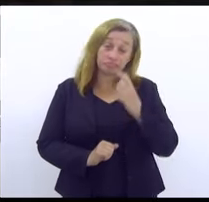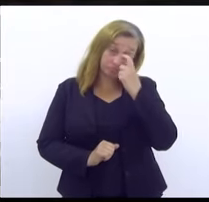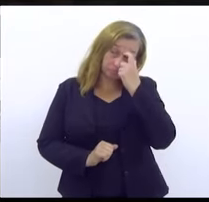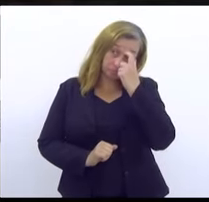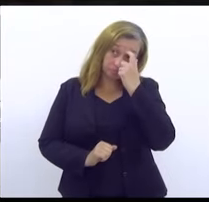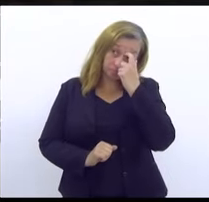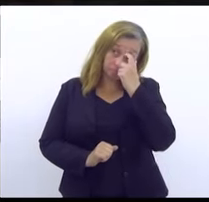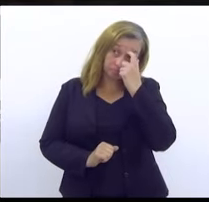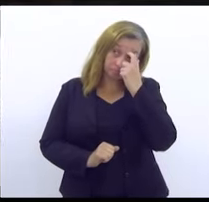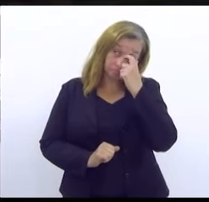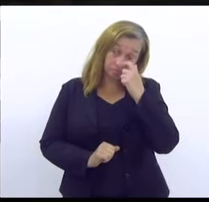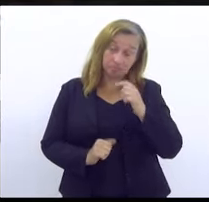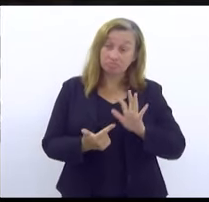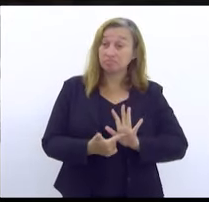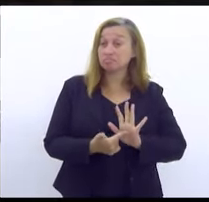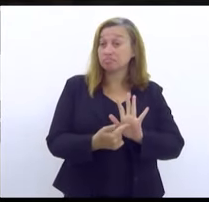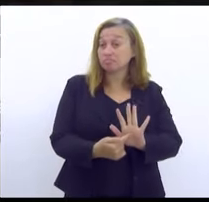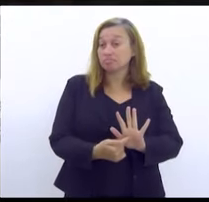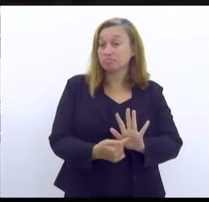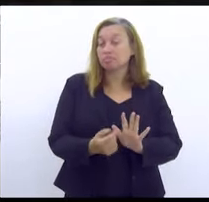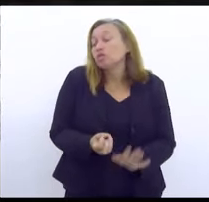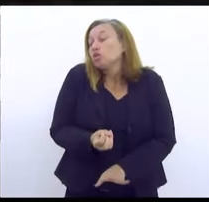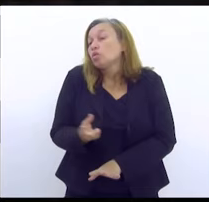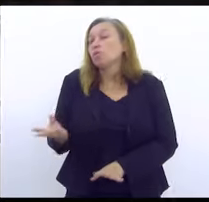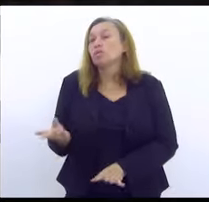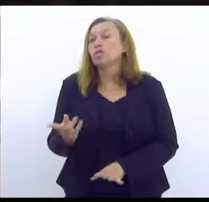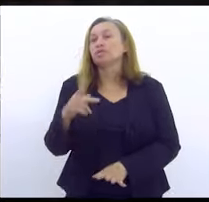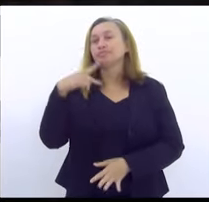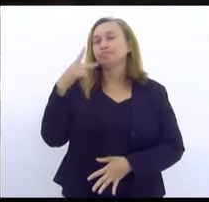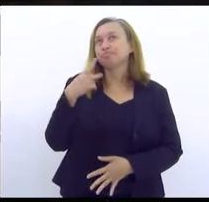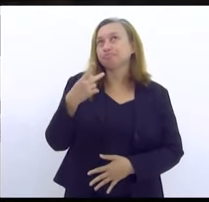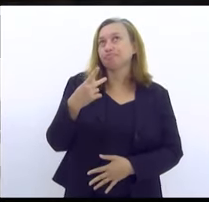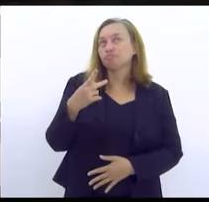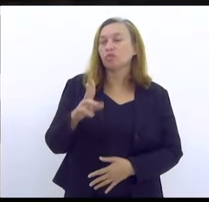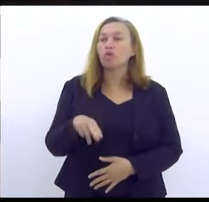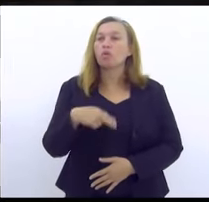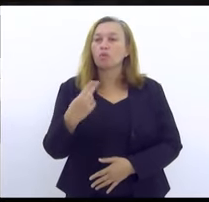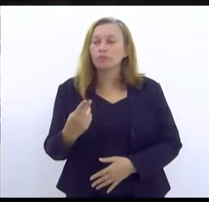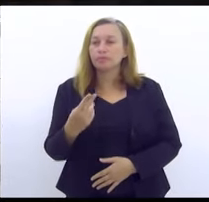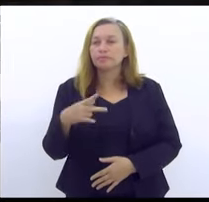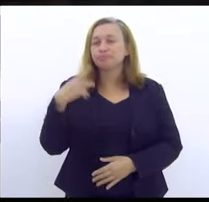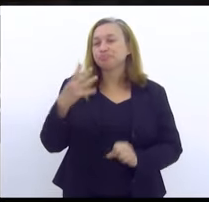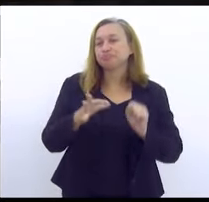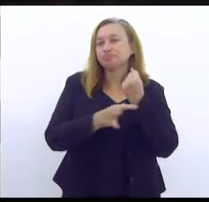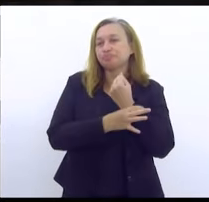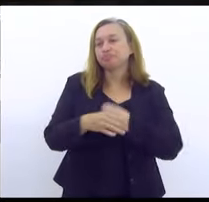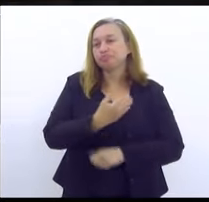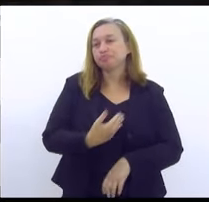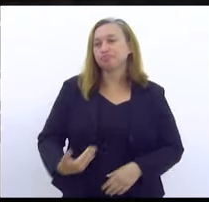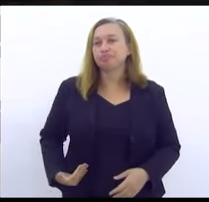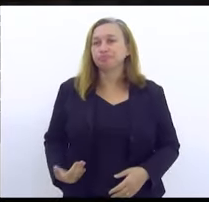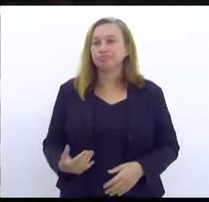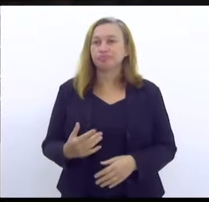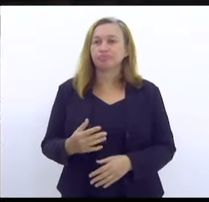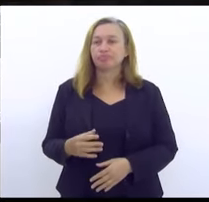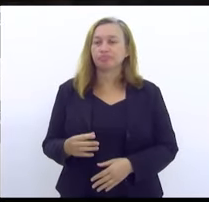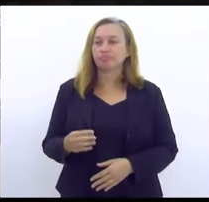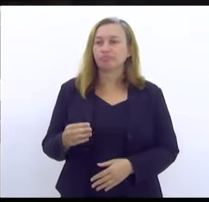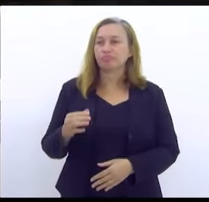resposta, de demonstrar o quanto a política, ou aquilo que deveria ser uma política de segurança pública, ela já nasce falida.